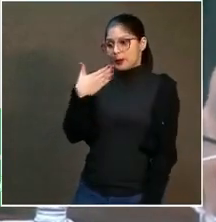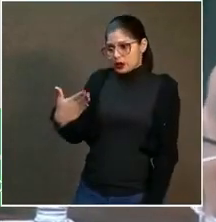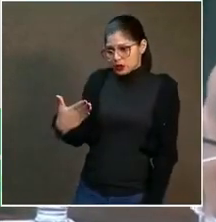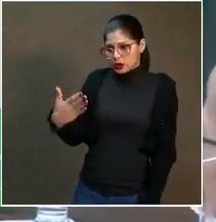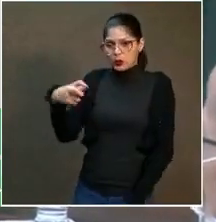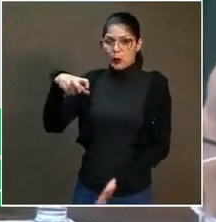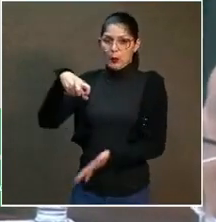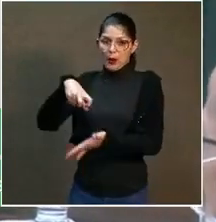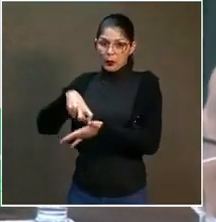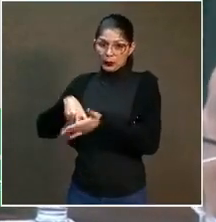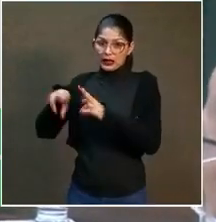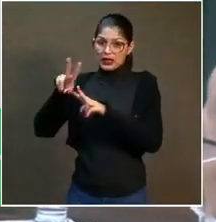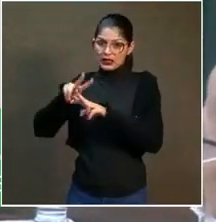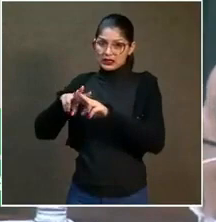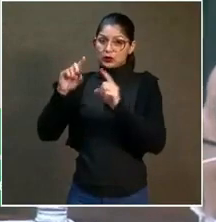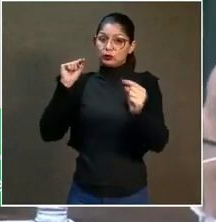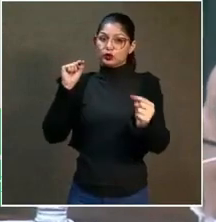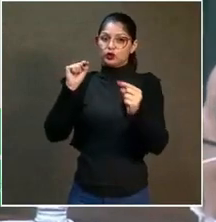lei.